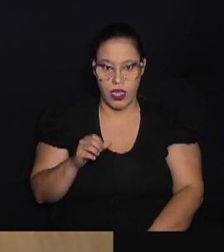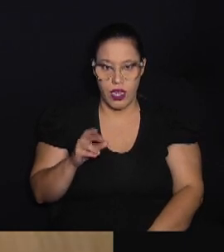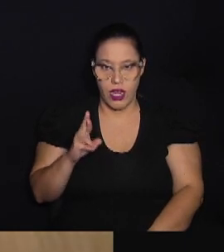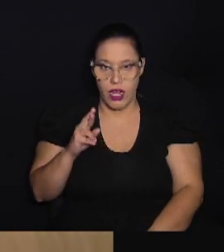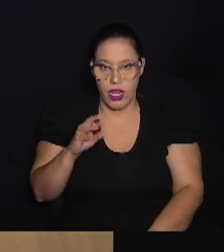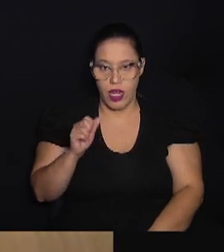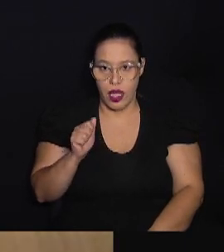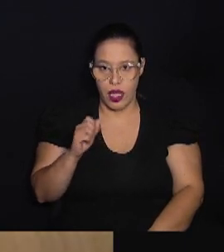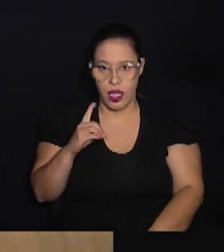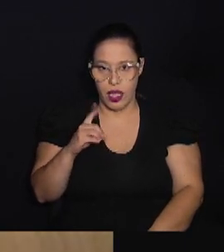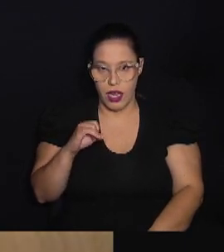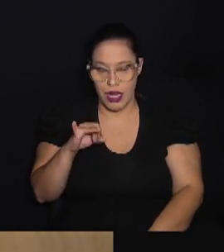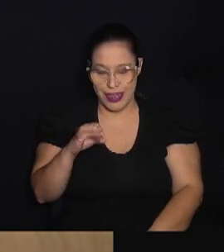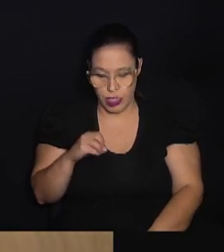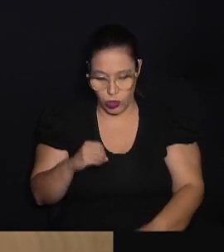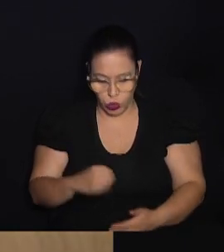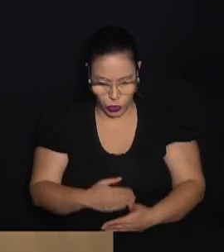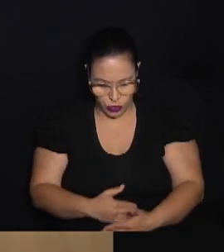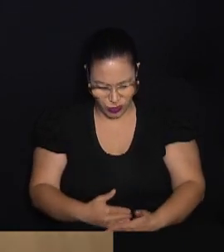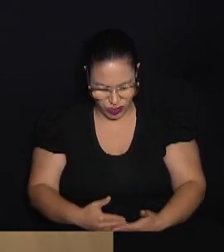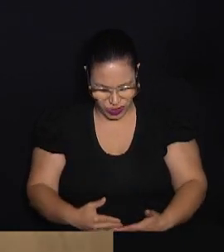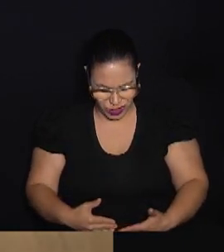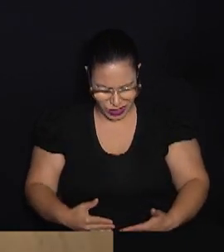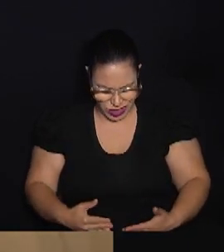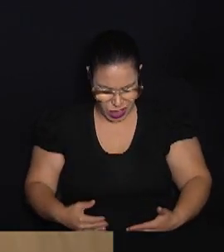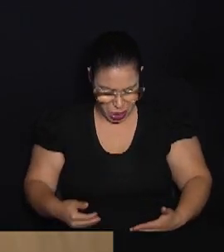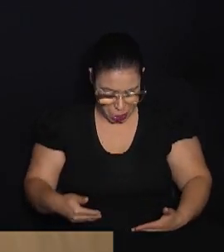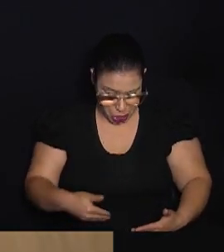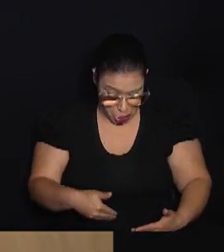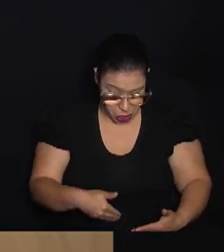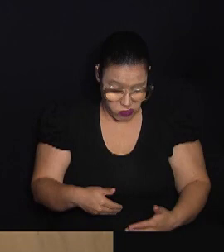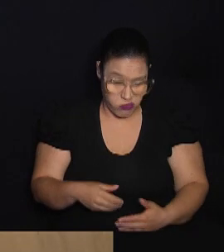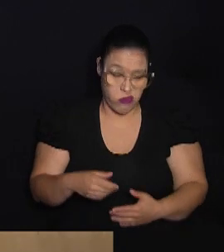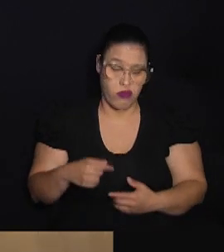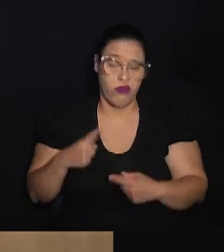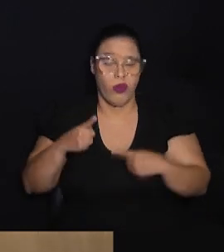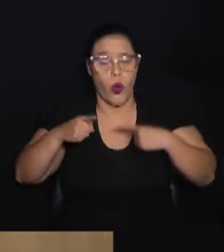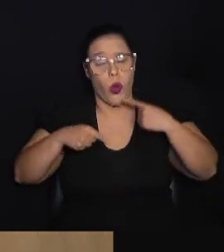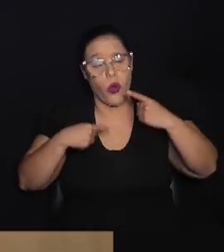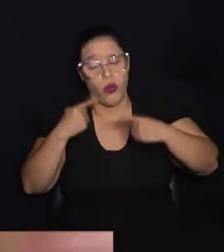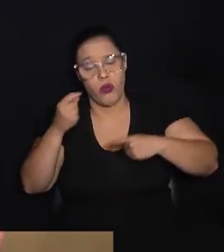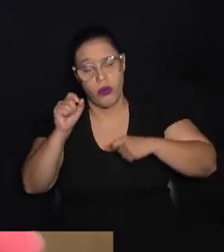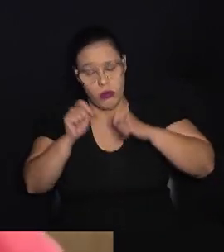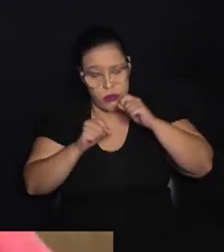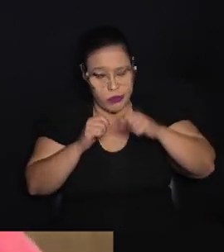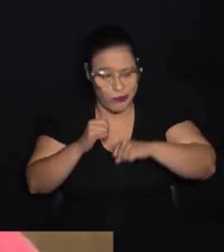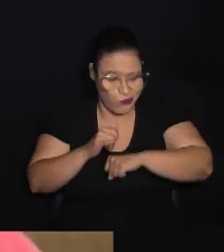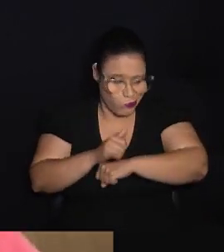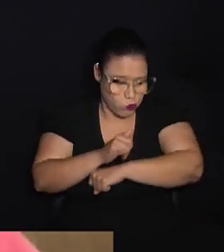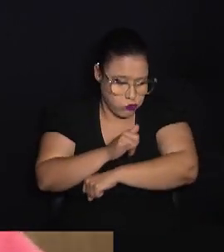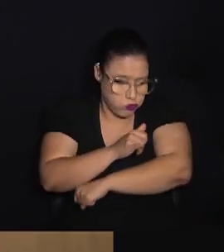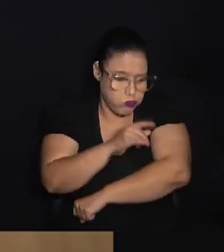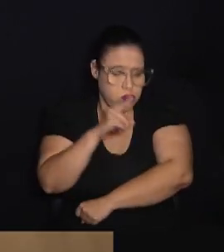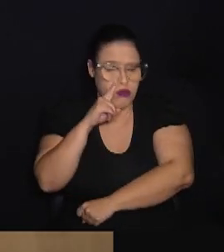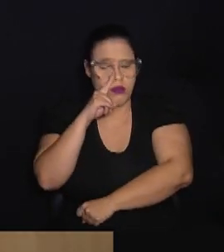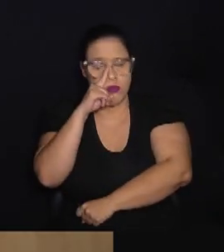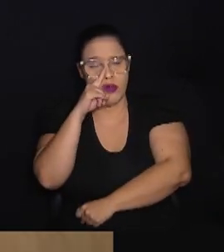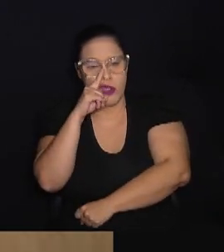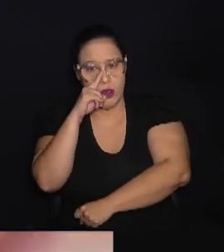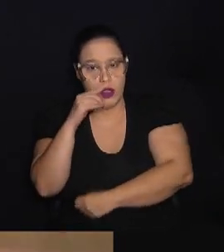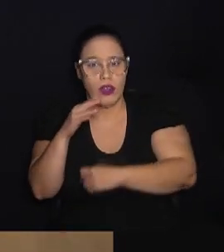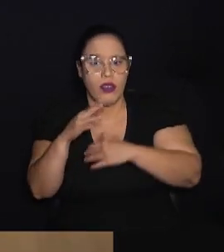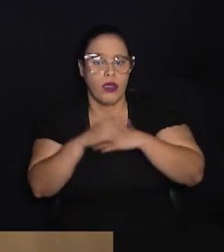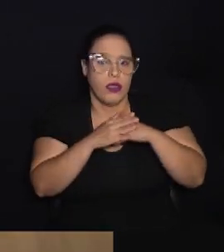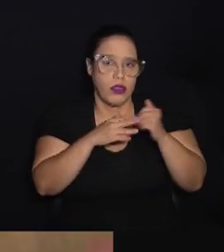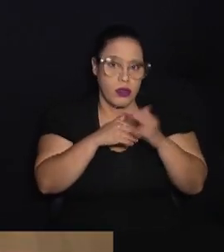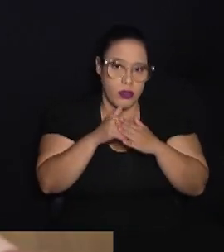a parede abdominal é mais difícil de você penetrar. Então tem outras questões associadas à obesidade, o risco de complicações com os tratamentos, porque